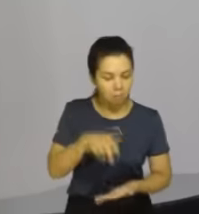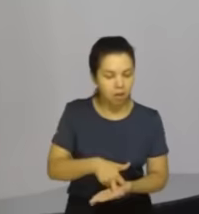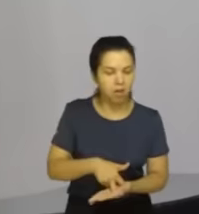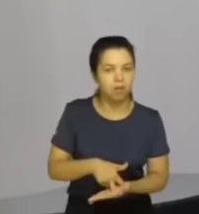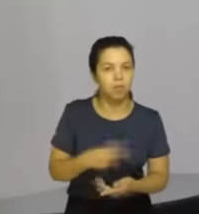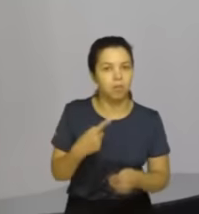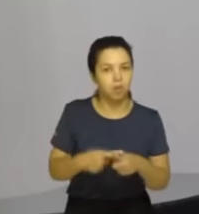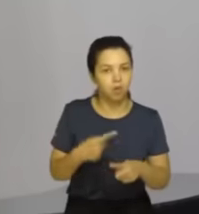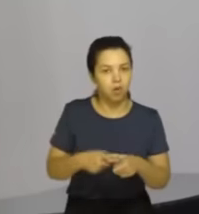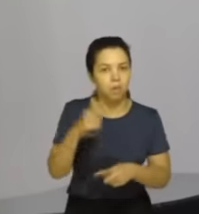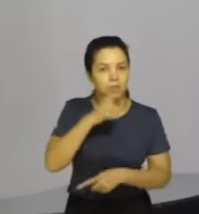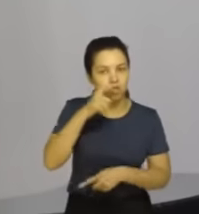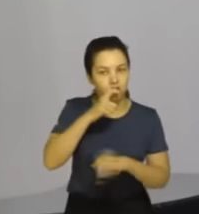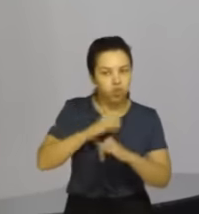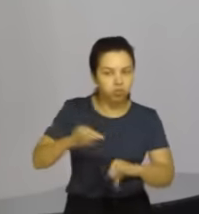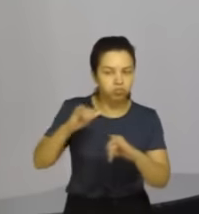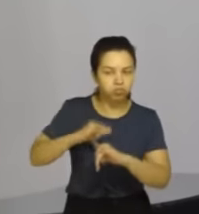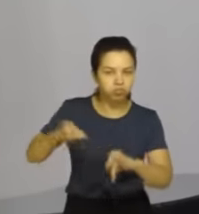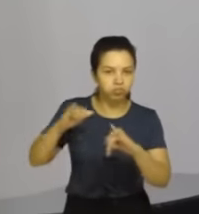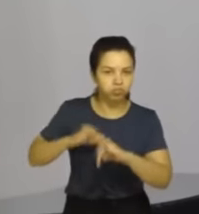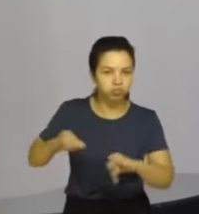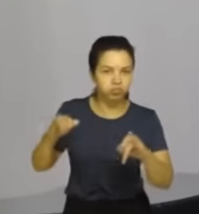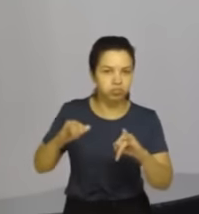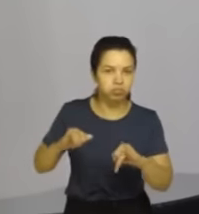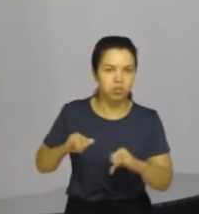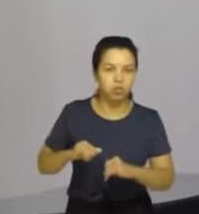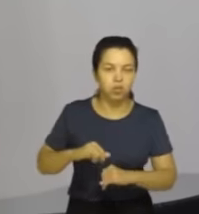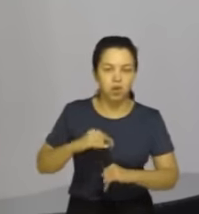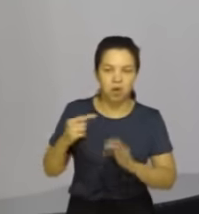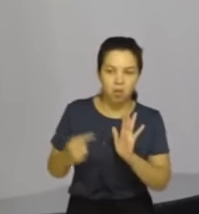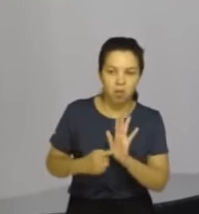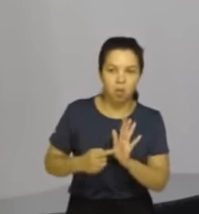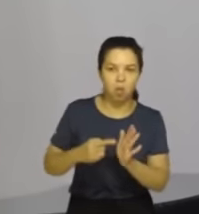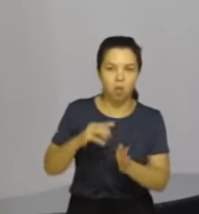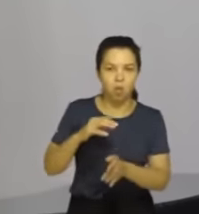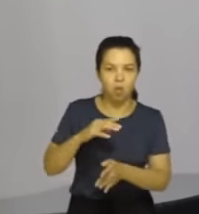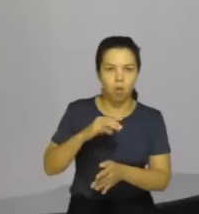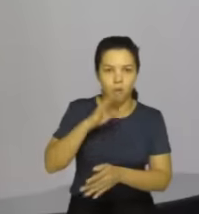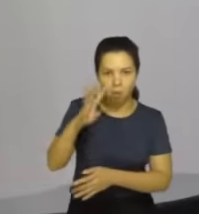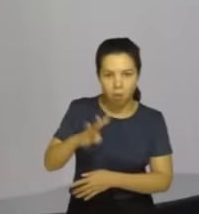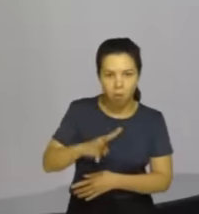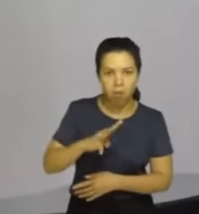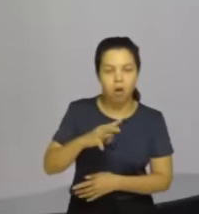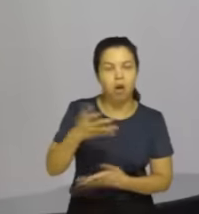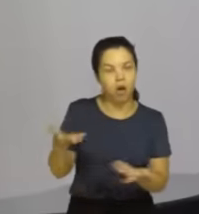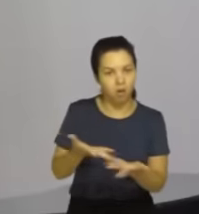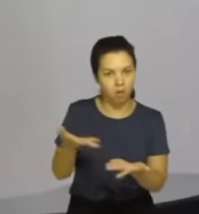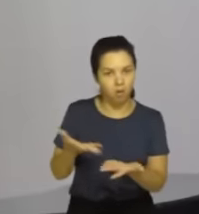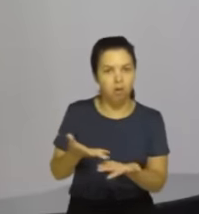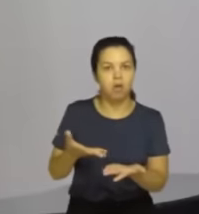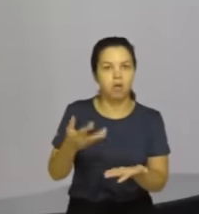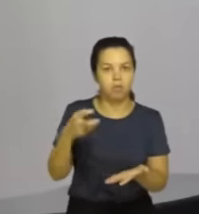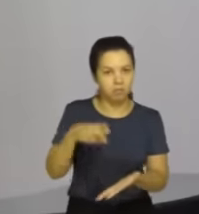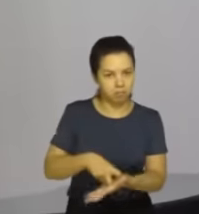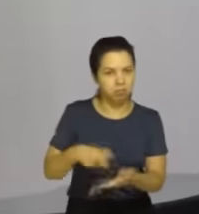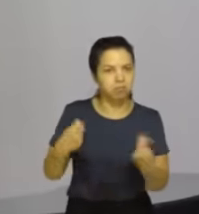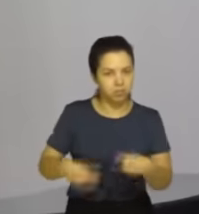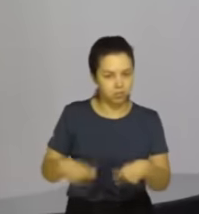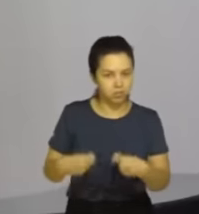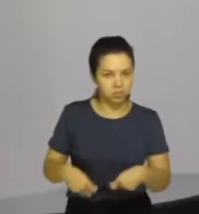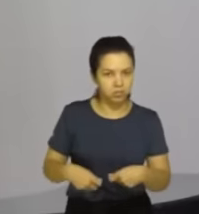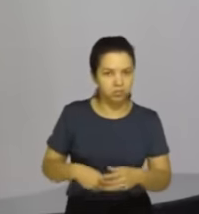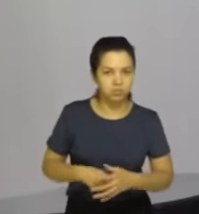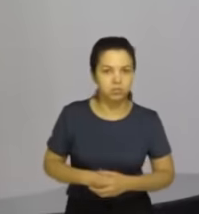que difundiu por aí. Difamou, injuriou, caluniou, seja lá o que for, e tem que pagar. Bom, então, por que nós estamos falando sobre